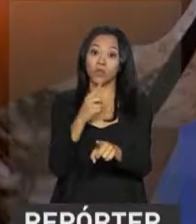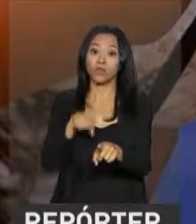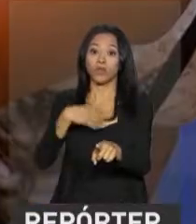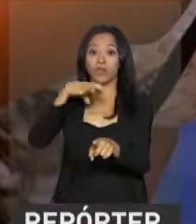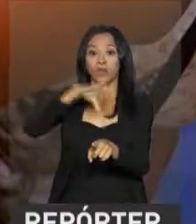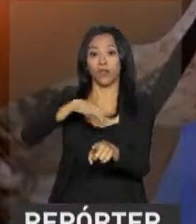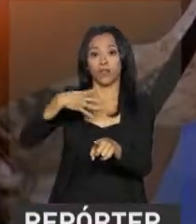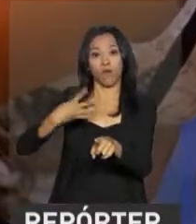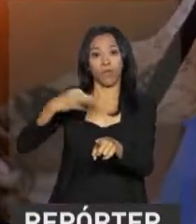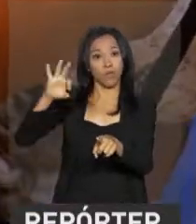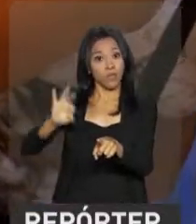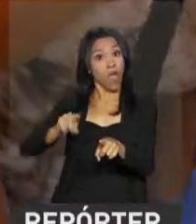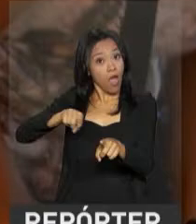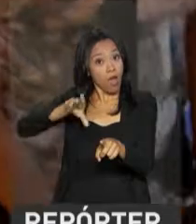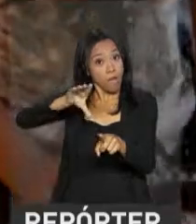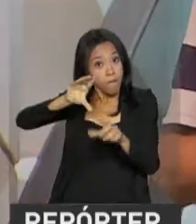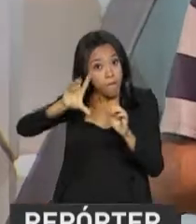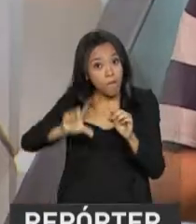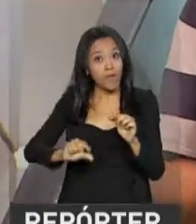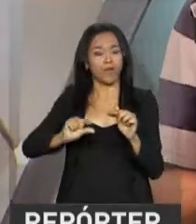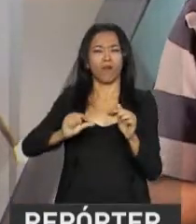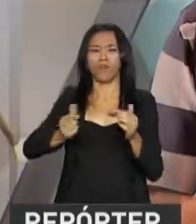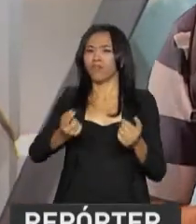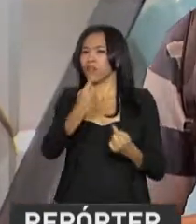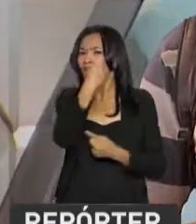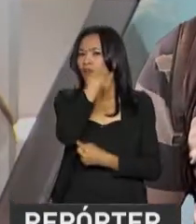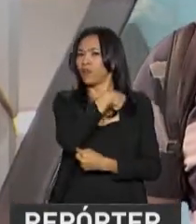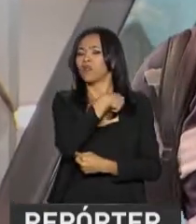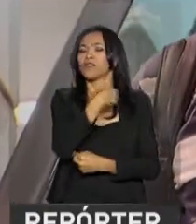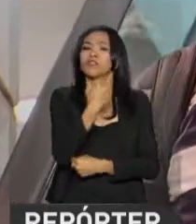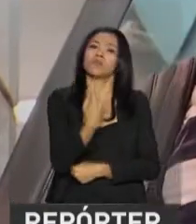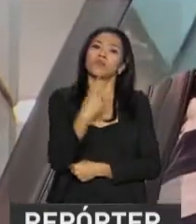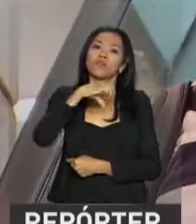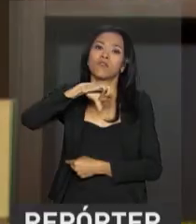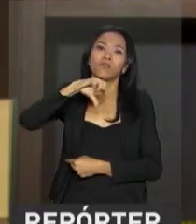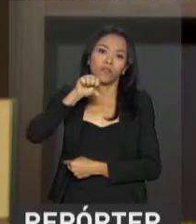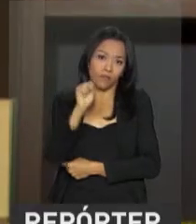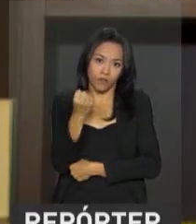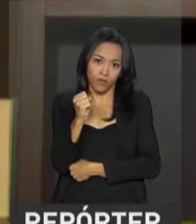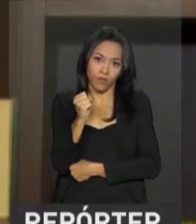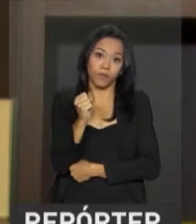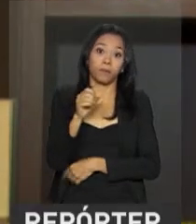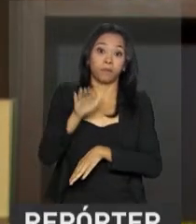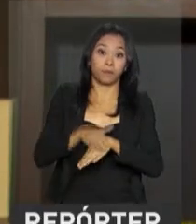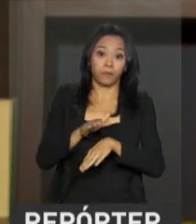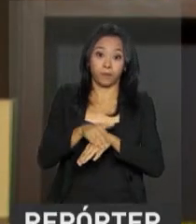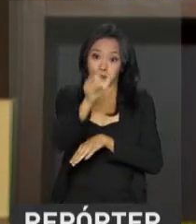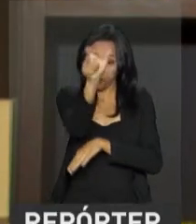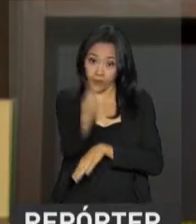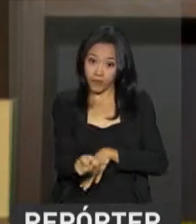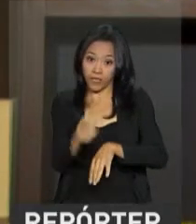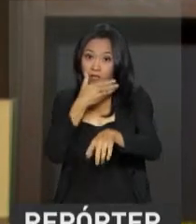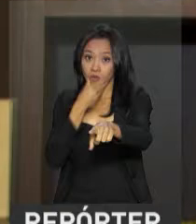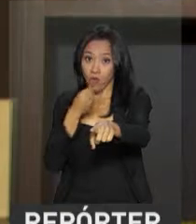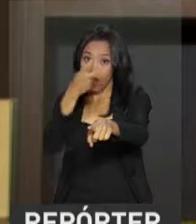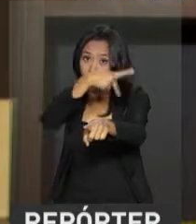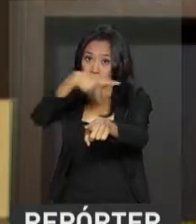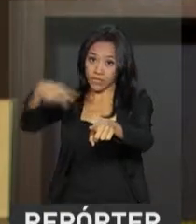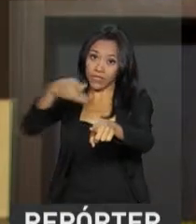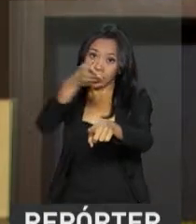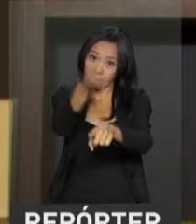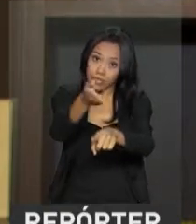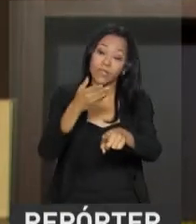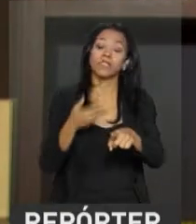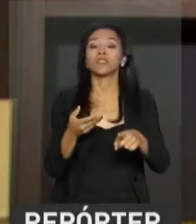2,94%. É a menor taxa acumulada desde 1998. Segundo o presidente da Federação do Comércio de